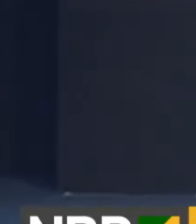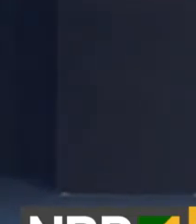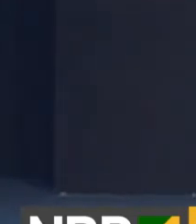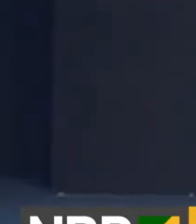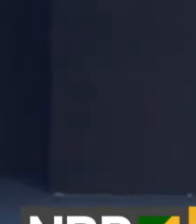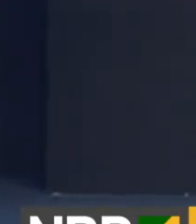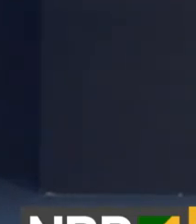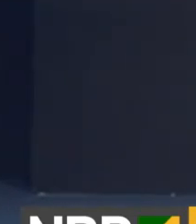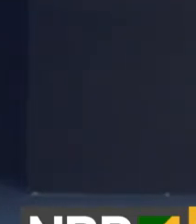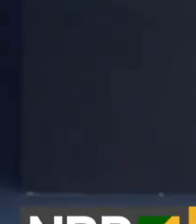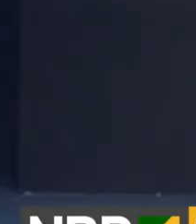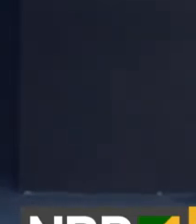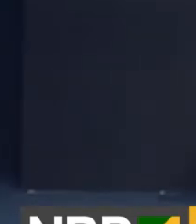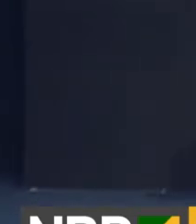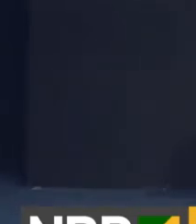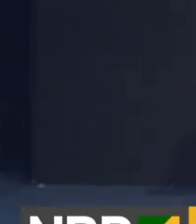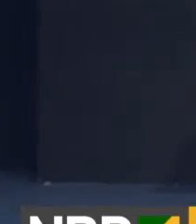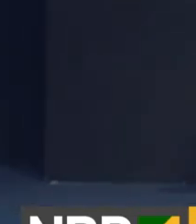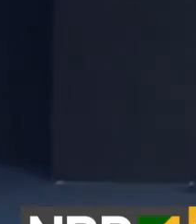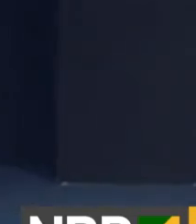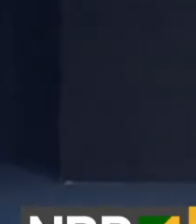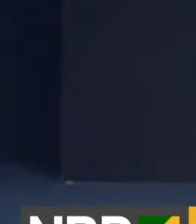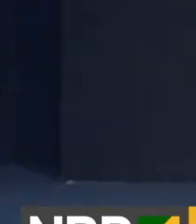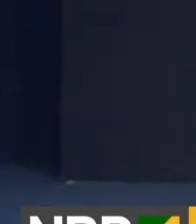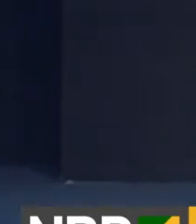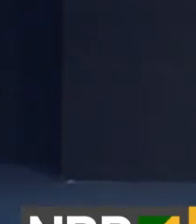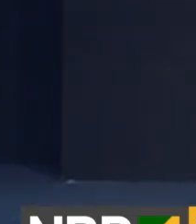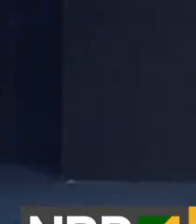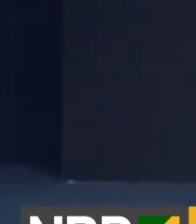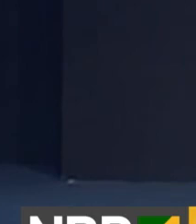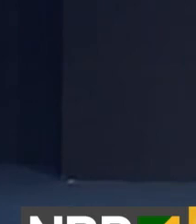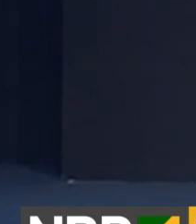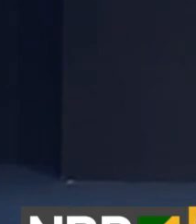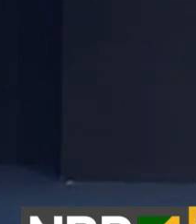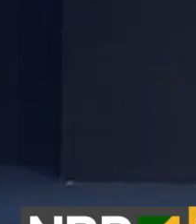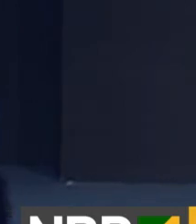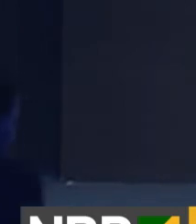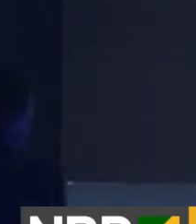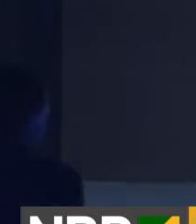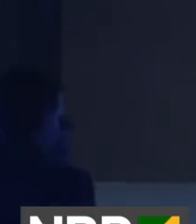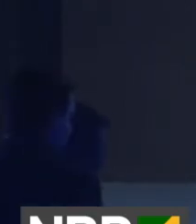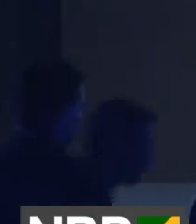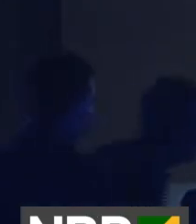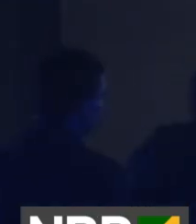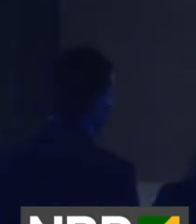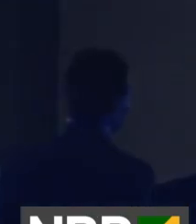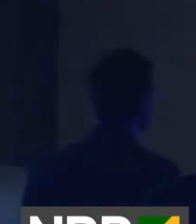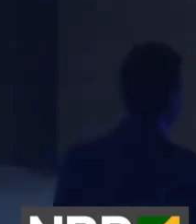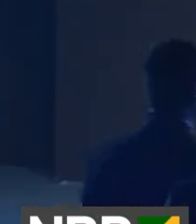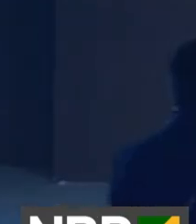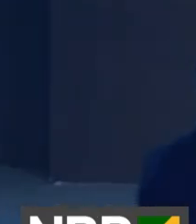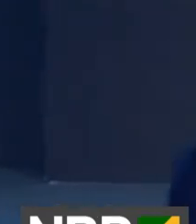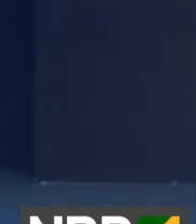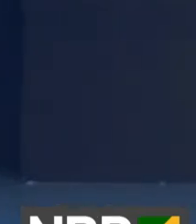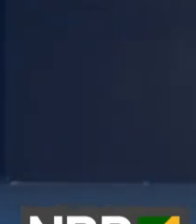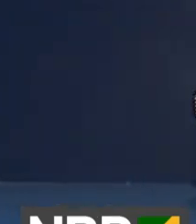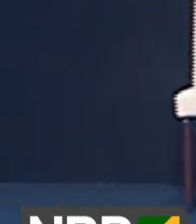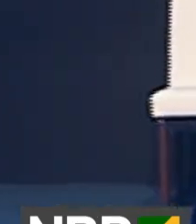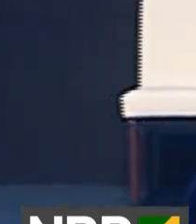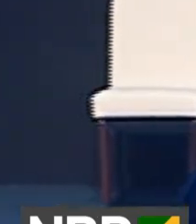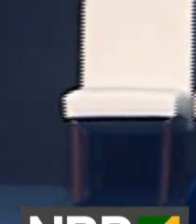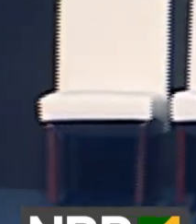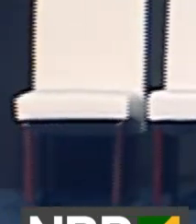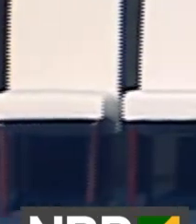Obrigado, presidente. Senhoras e senhores, está encerrada essa sessão aqui. Muito obrigado. Presidente, obrigado. Senhores.